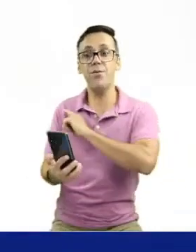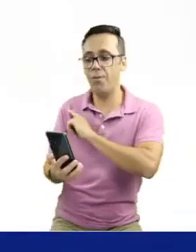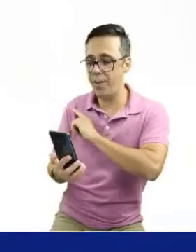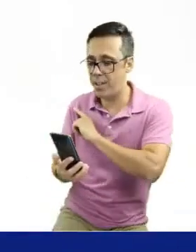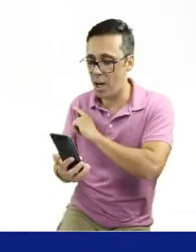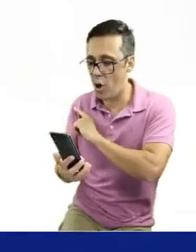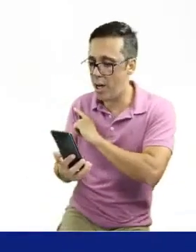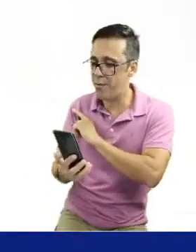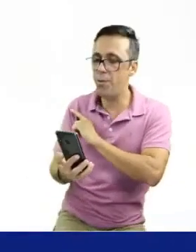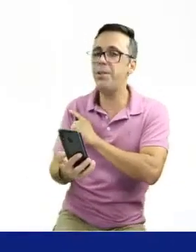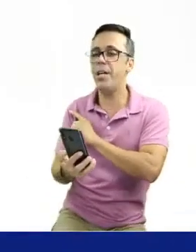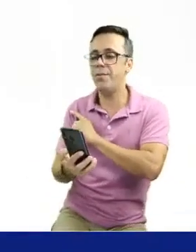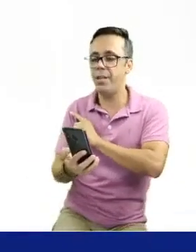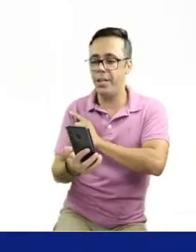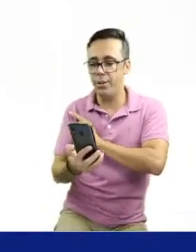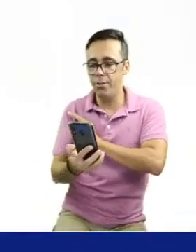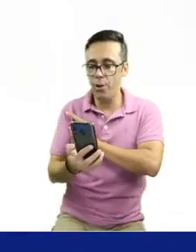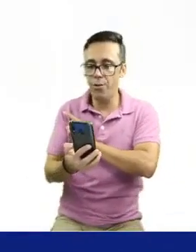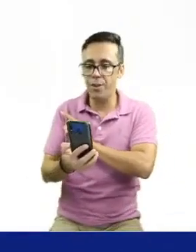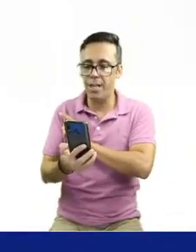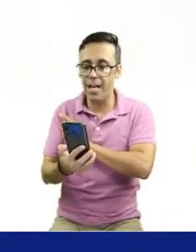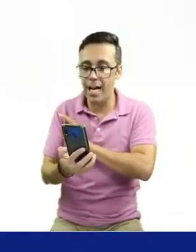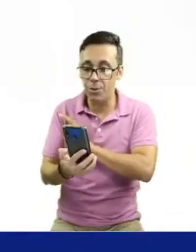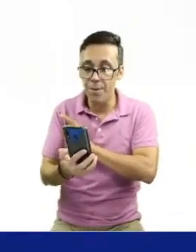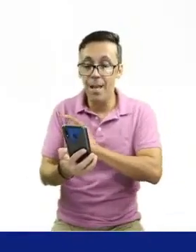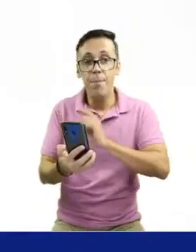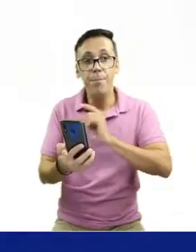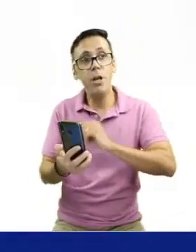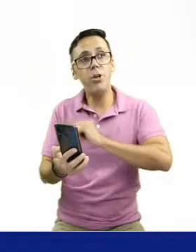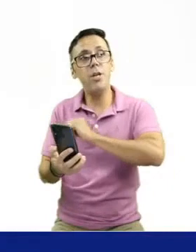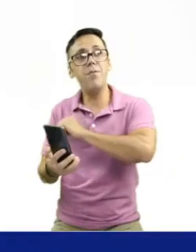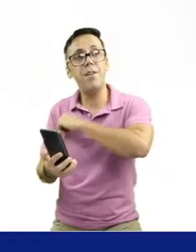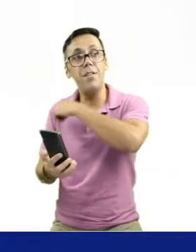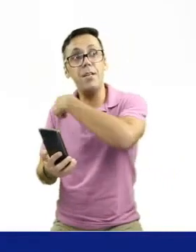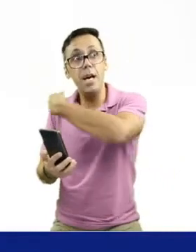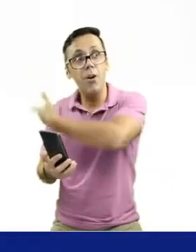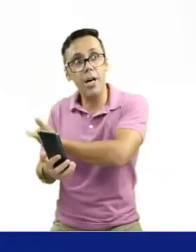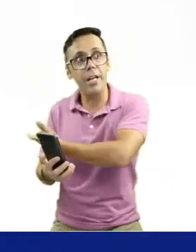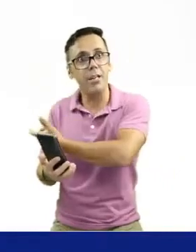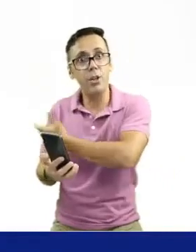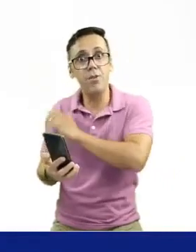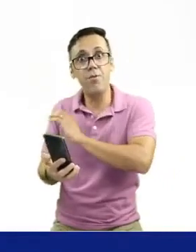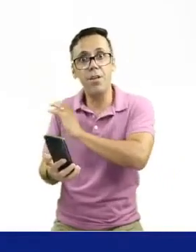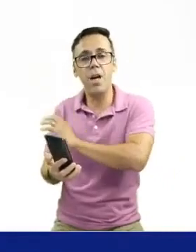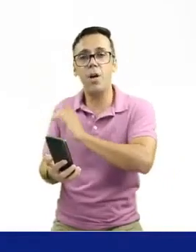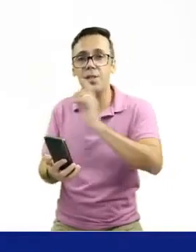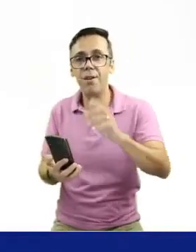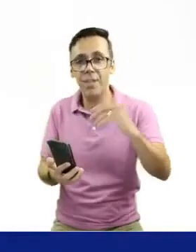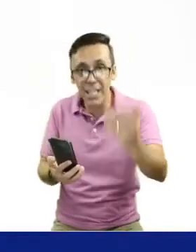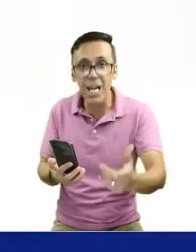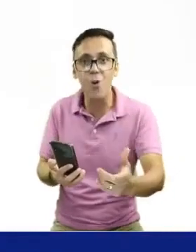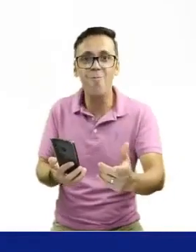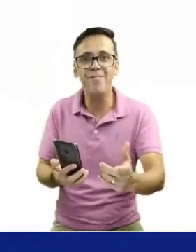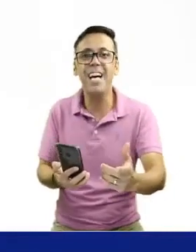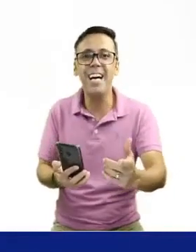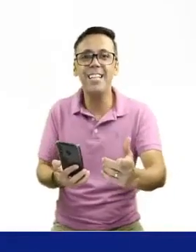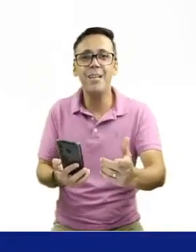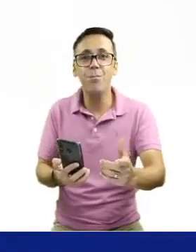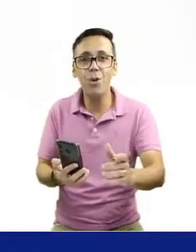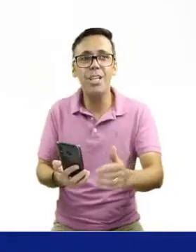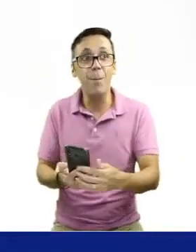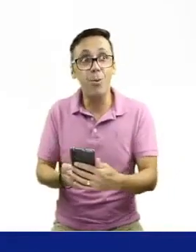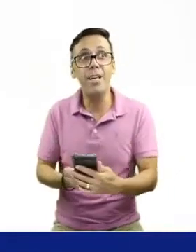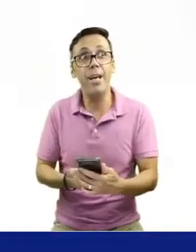edital que vocês vão ver aqui agora viu Adriana Figueiredo viu fica ligado pelo que nós vamos fazer aqui agora nós vamos ver que agora você vai ver que não